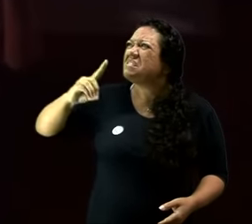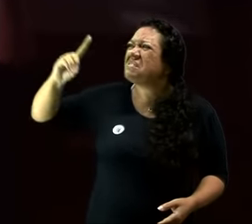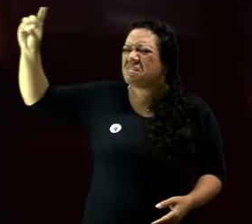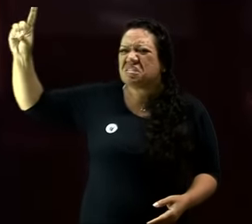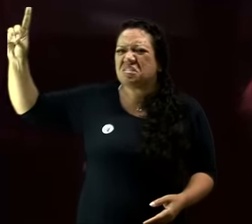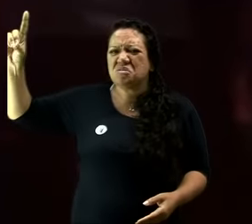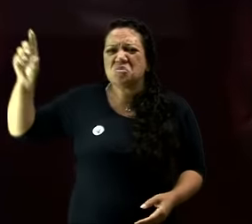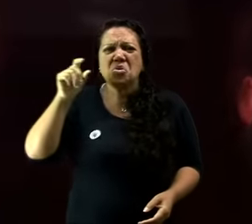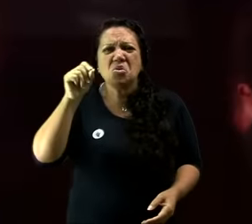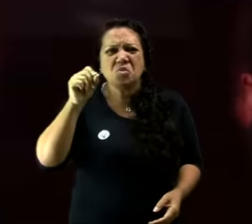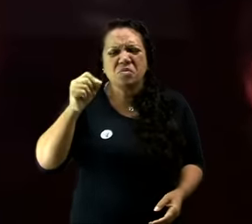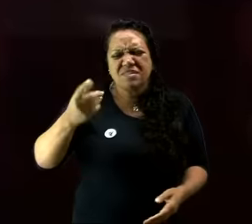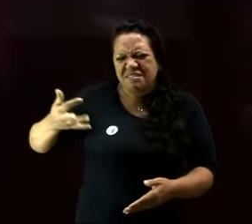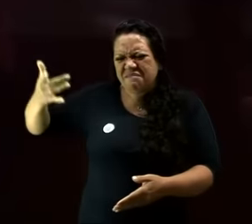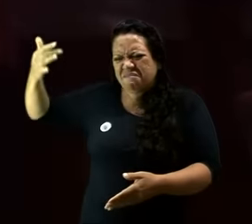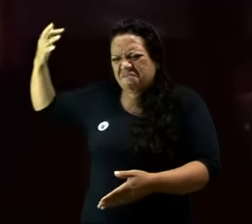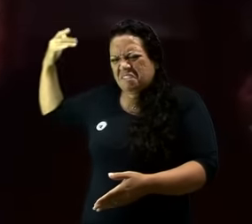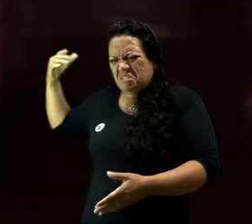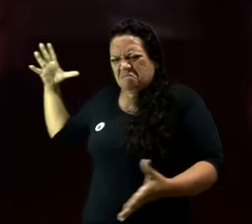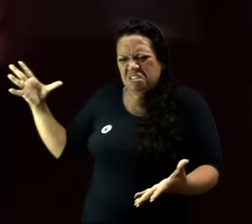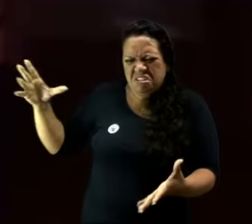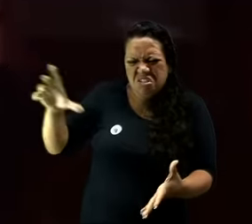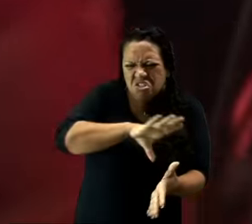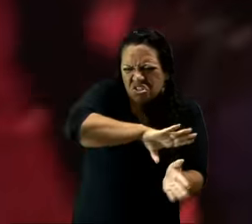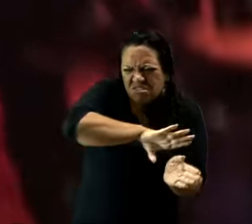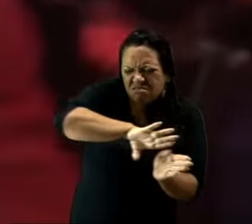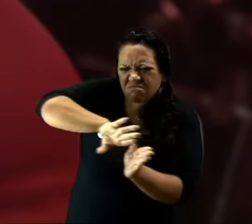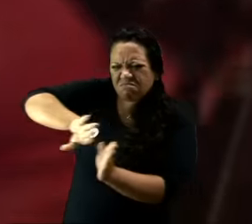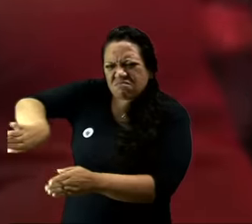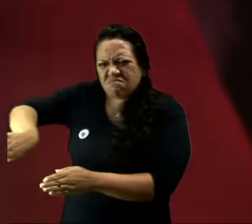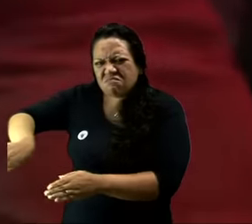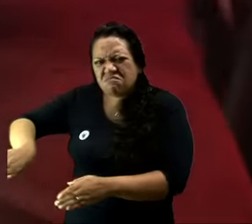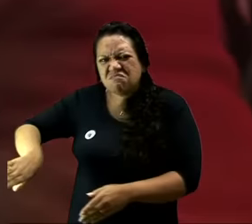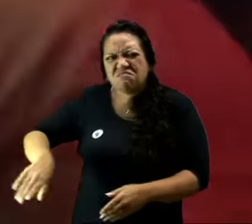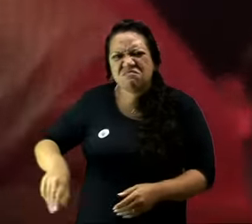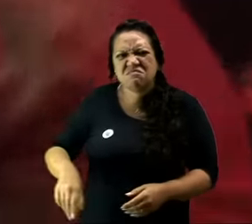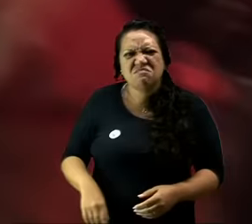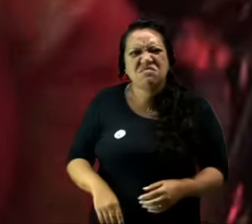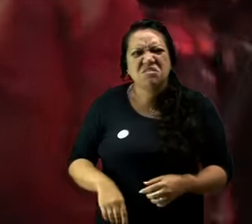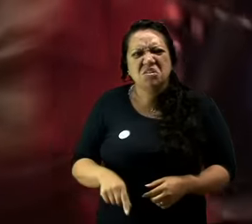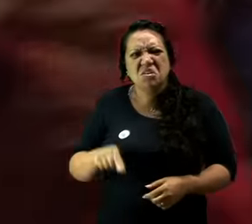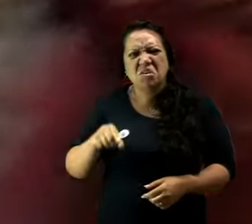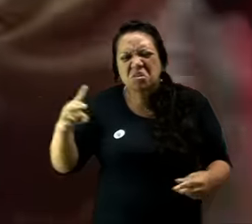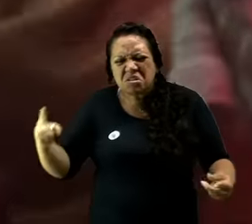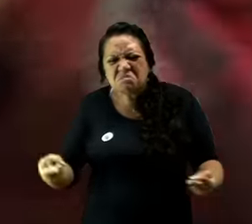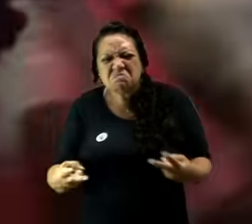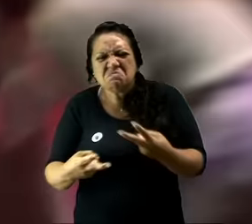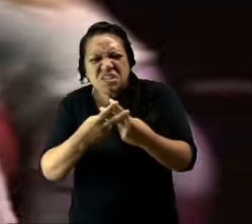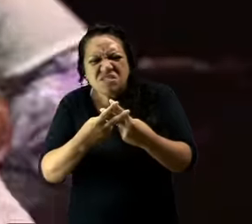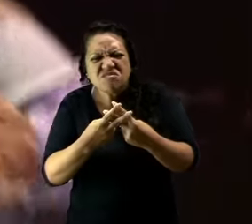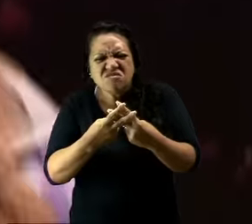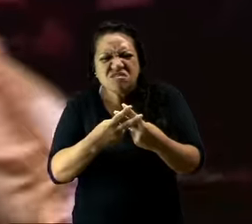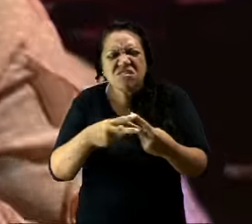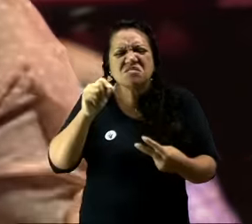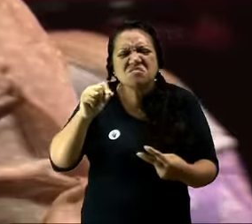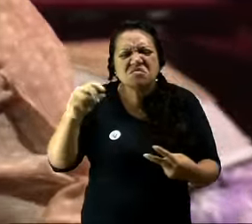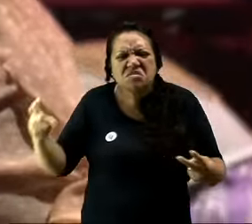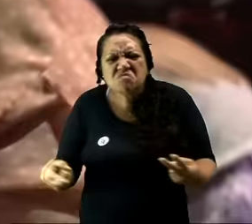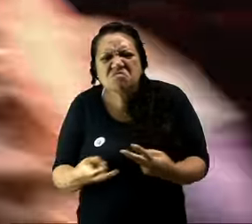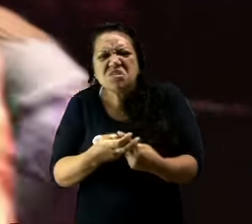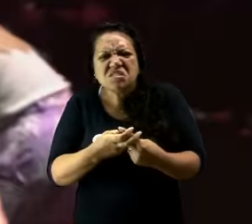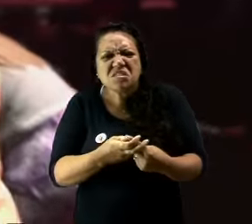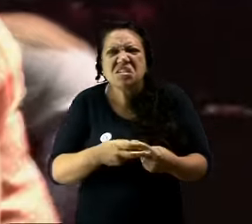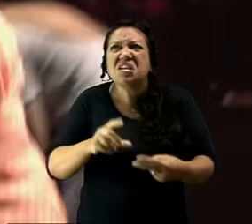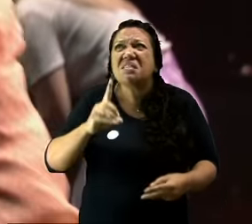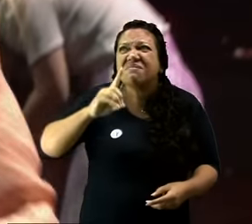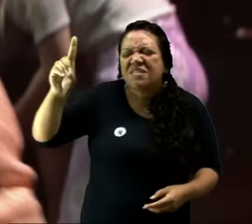que é velho, Deus tá arrancando hoje. O que te amarrava, o que te prendia, Deus tá